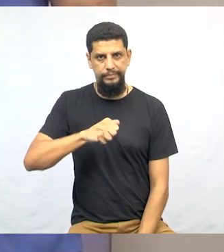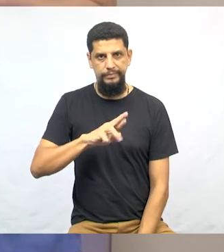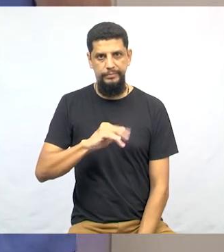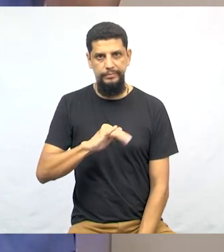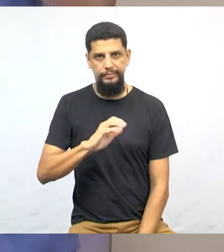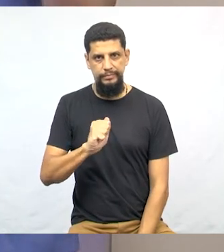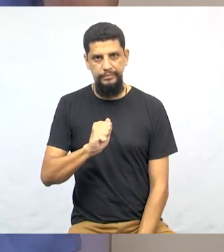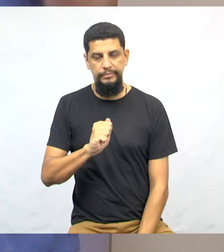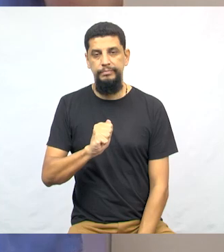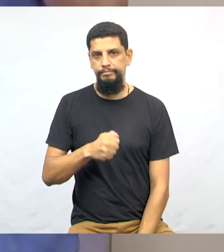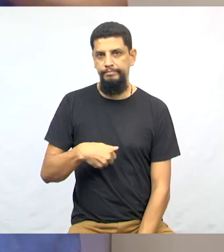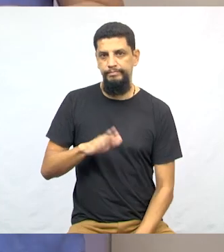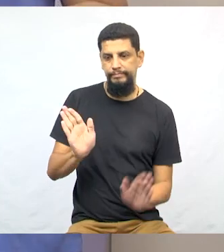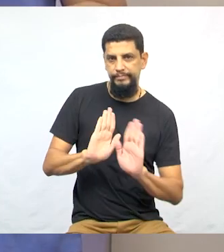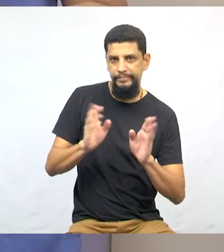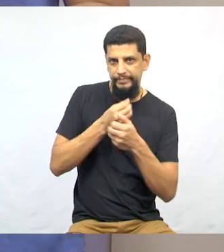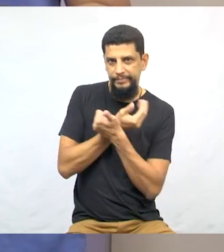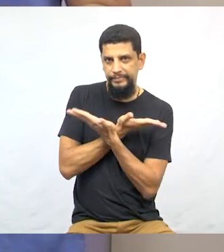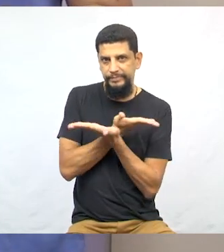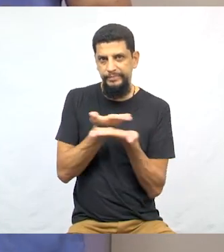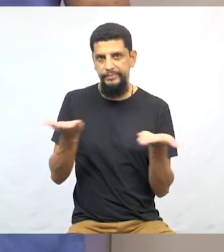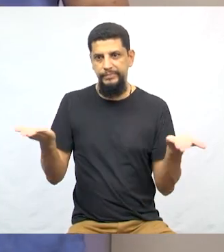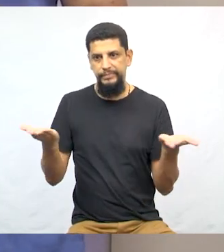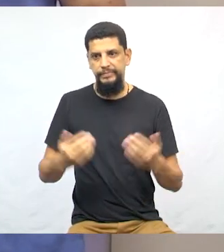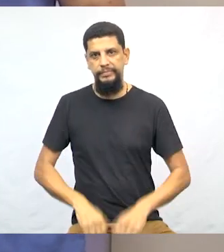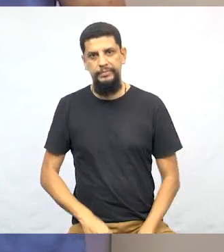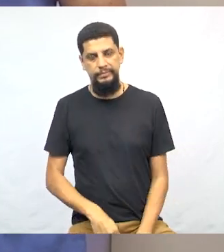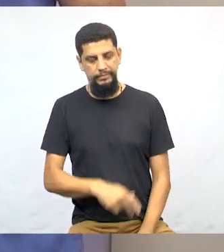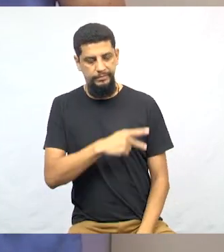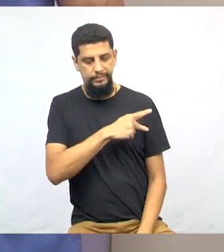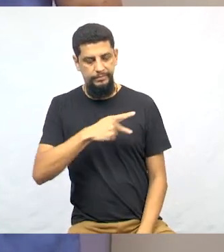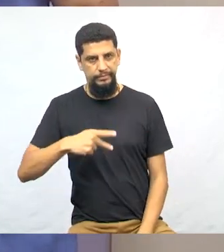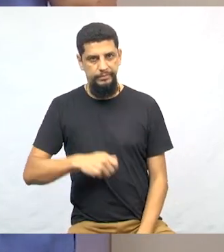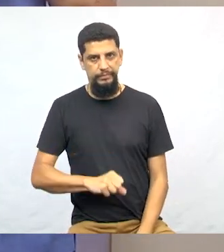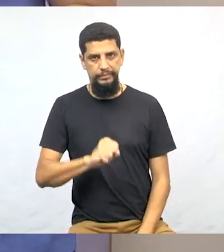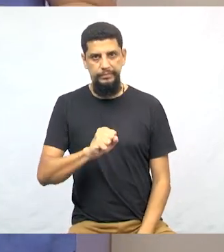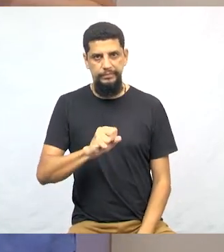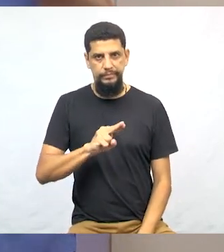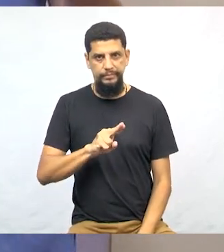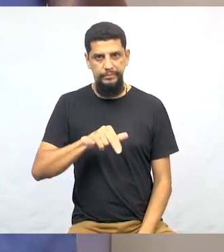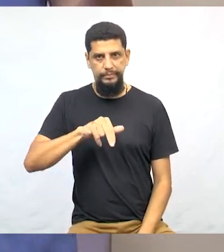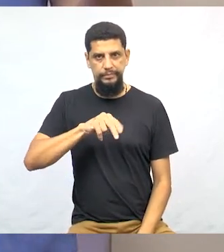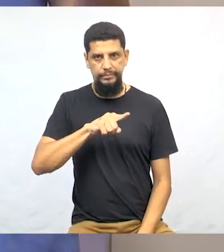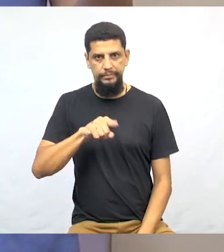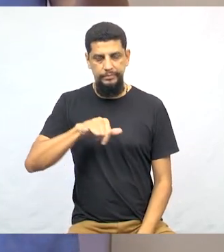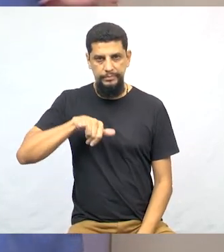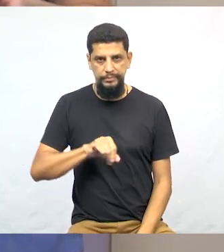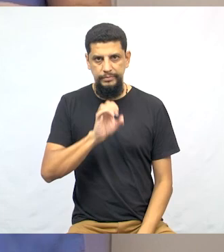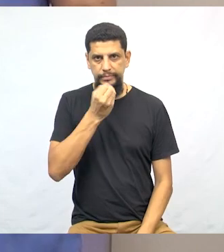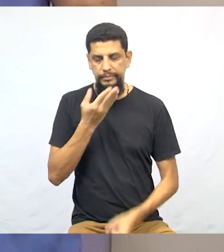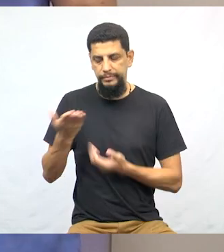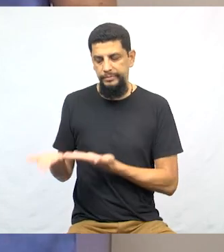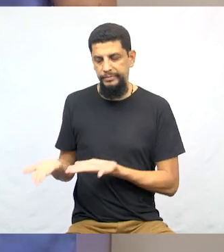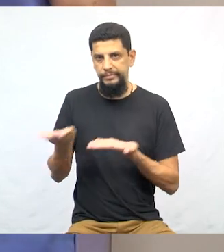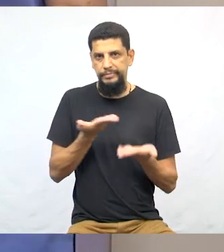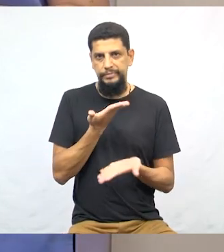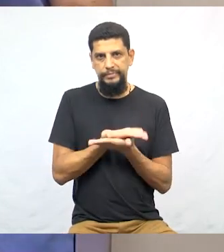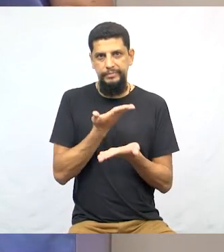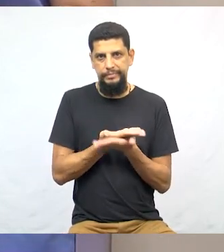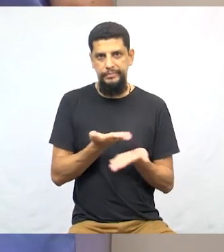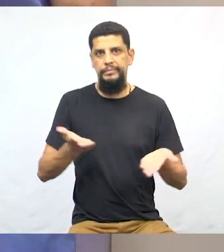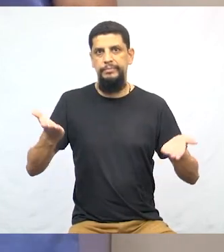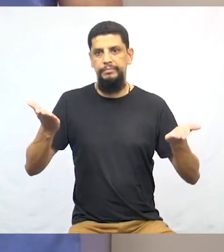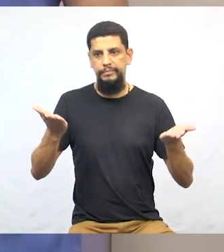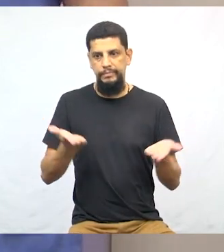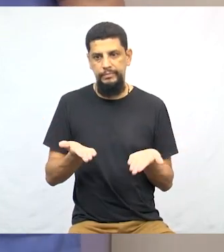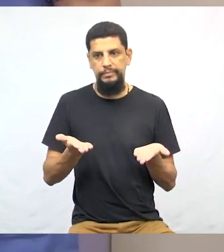Márcia. Olá, tudo bem com vocês? Eu sou a professora Suzy, sejam muito bem-vindos à nossa aula de